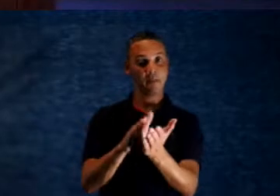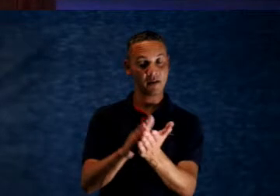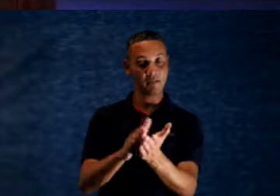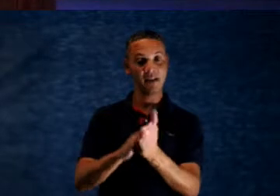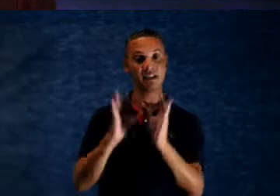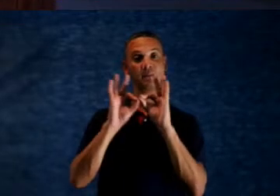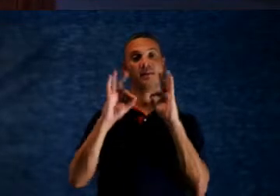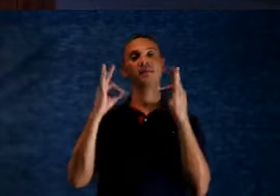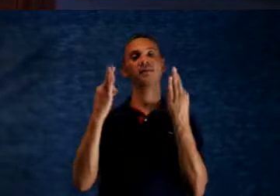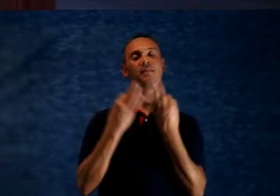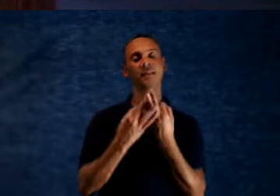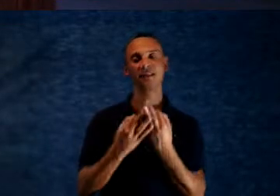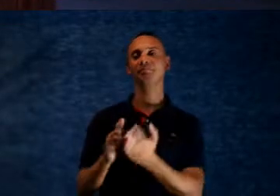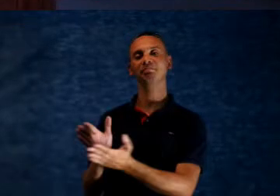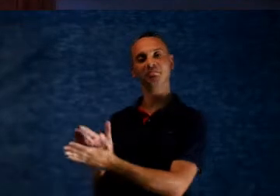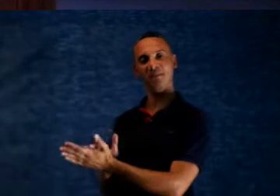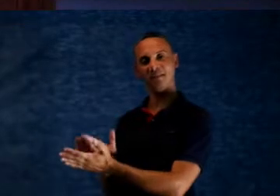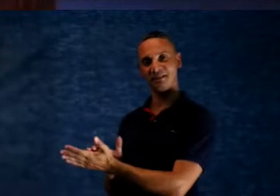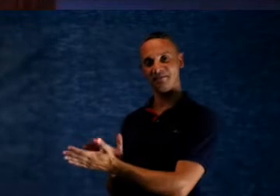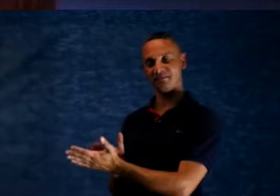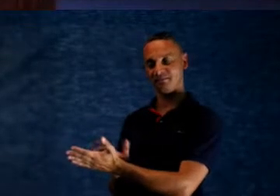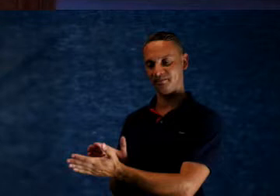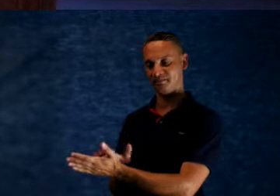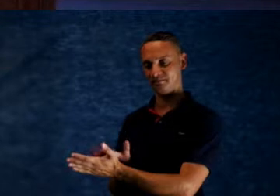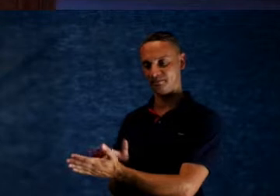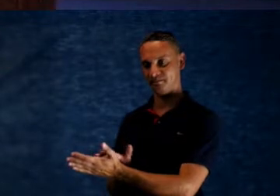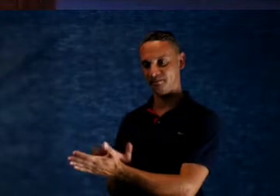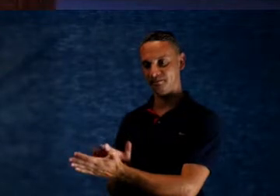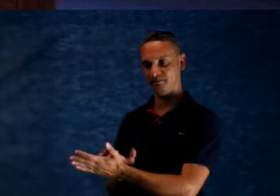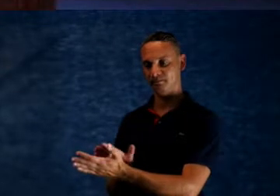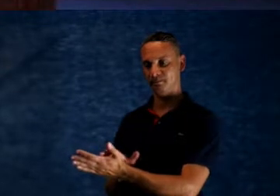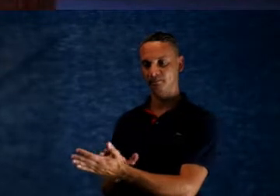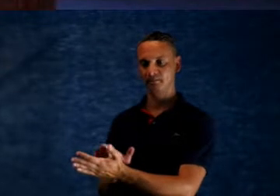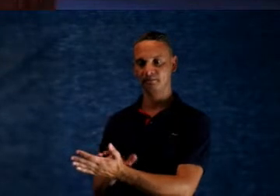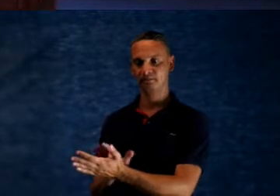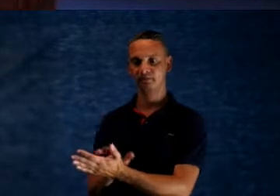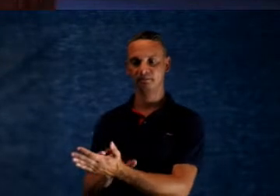Muito bem, parabéns por essa bela família. Palmas.